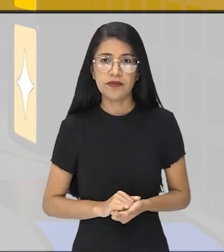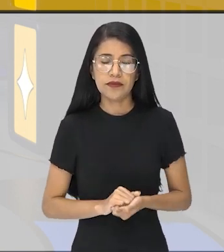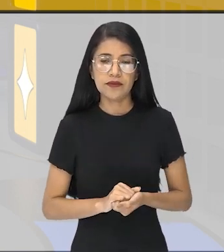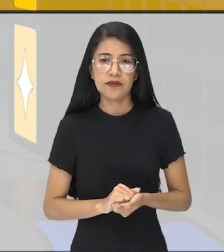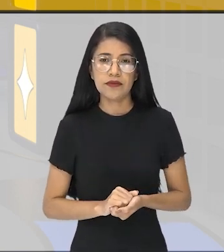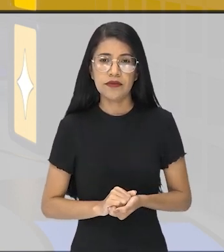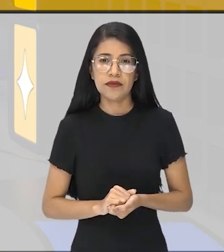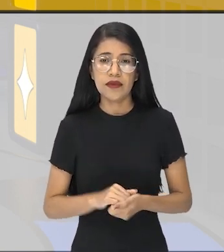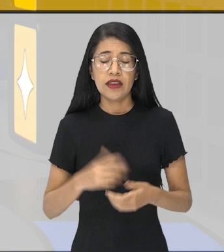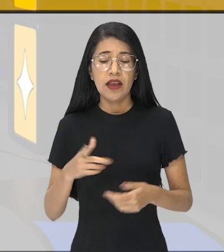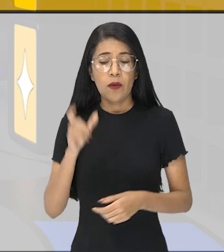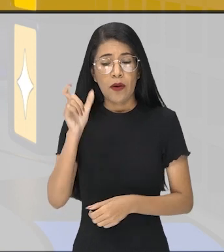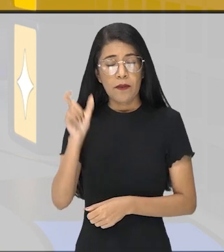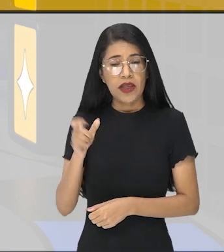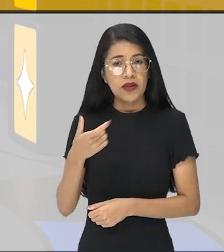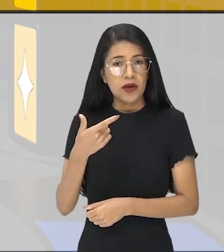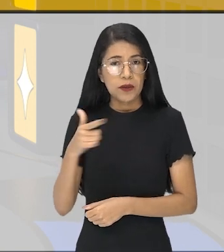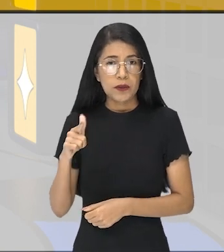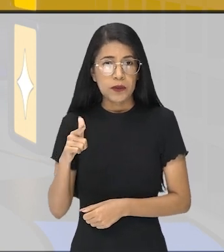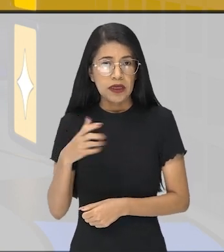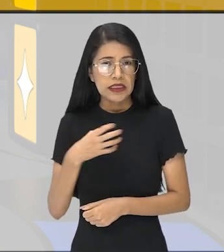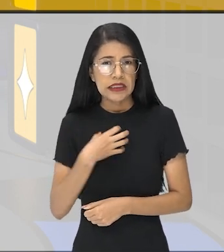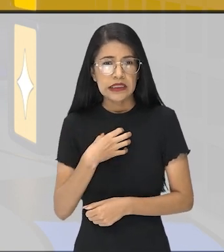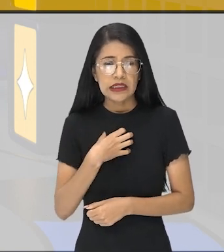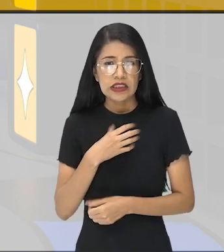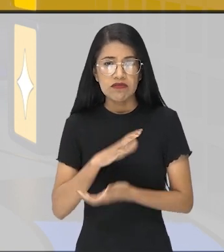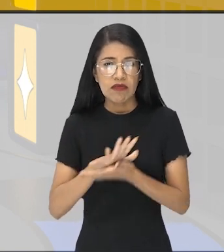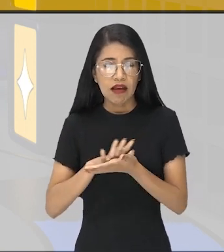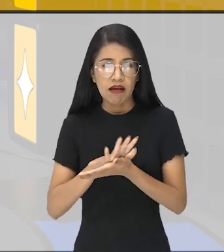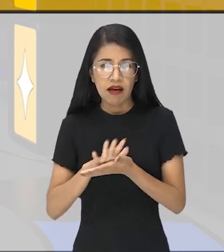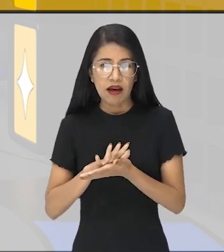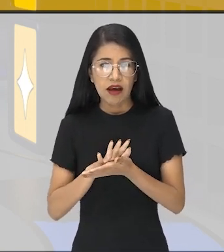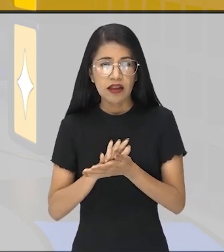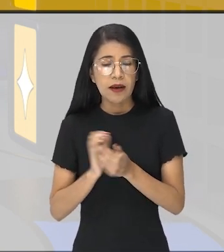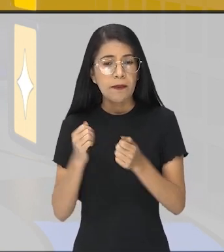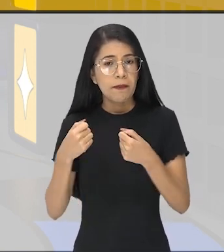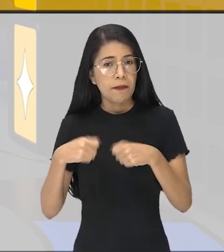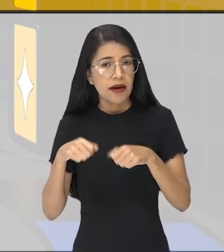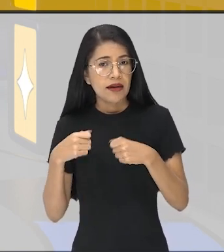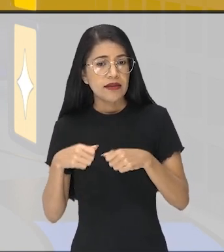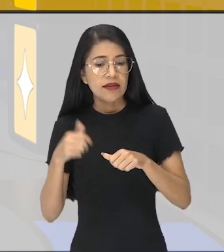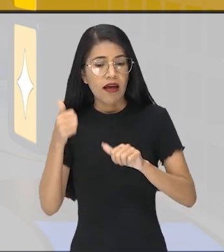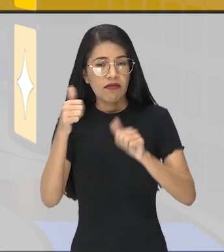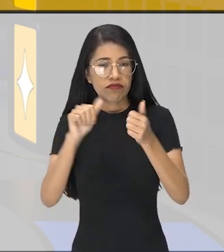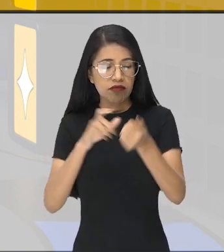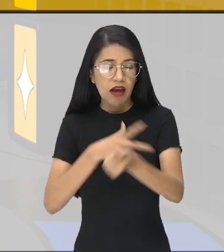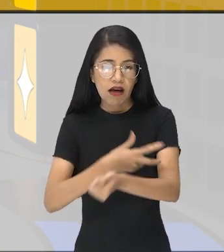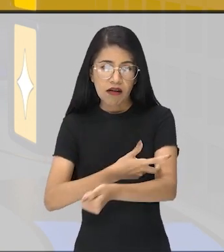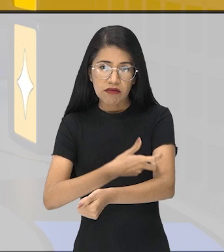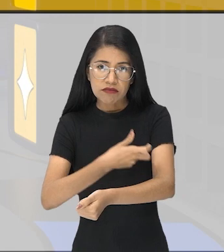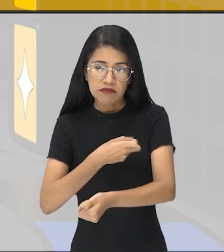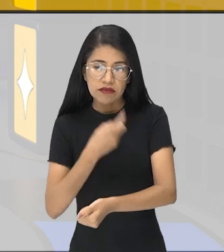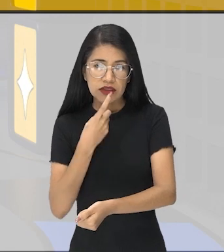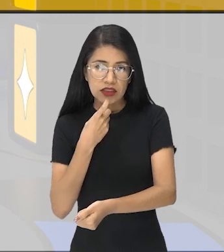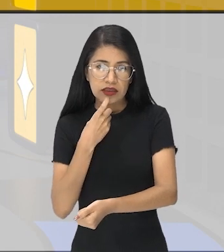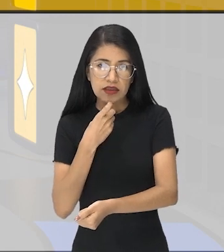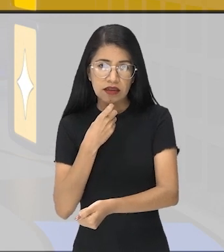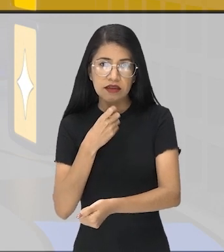indivíduos assintomáticos, ou seja, sem sintomas, devem ser avaliados por exames de